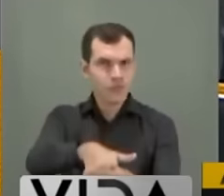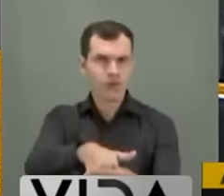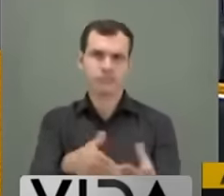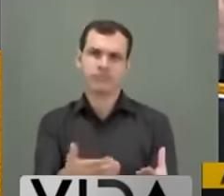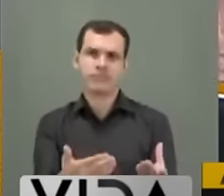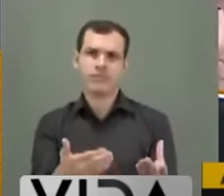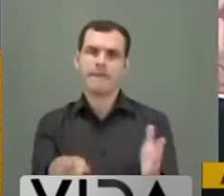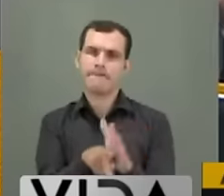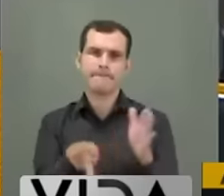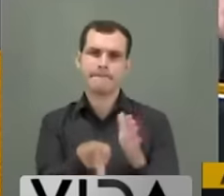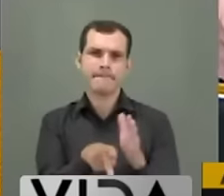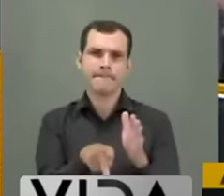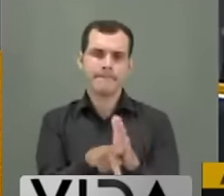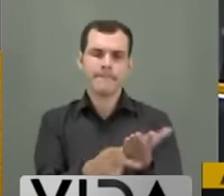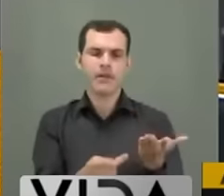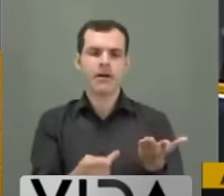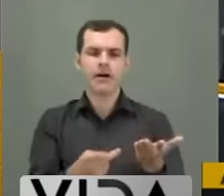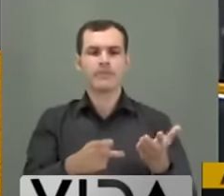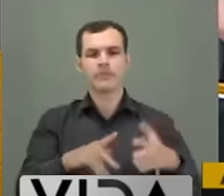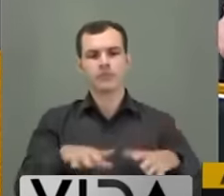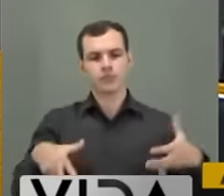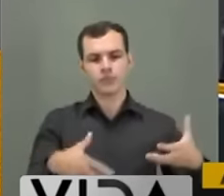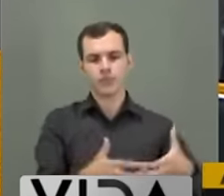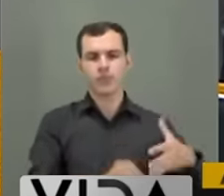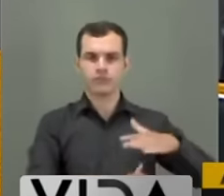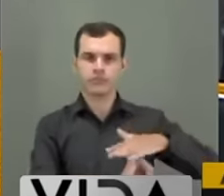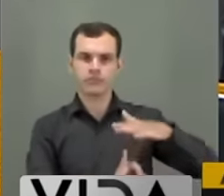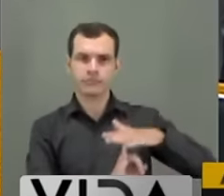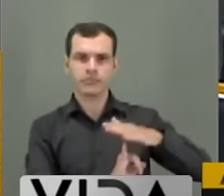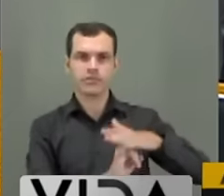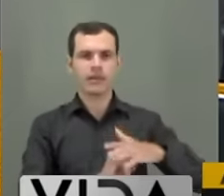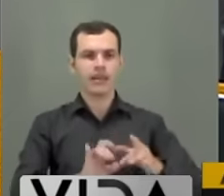imigração democrática, e sim de uma polícia